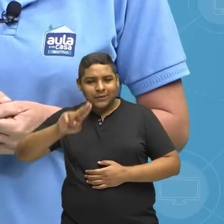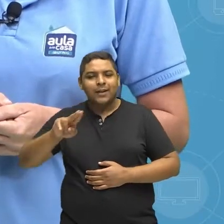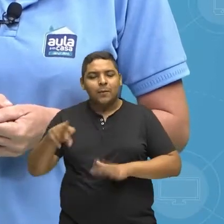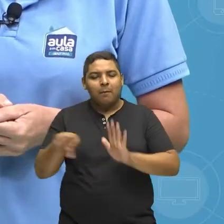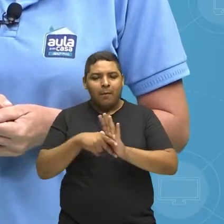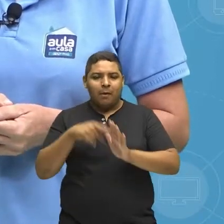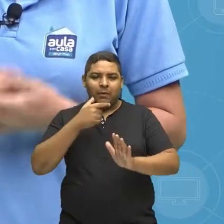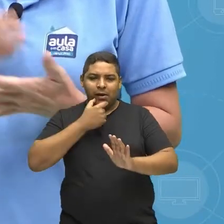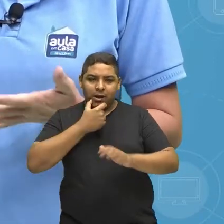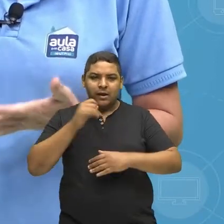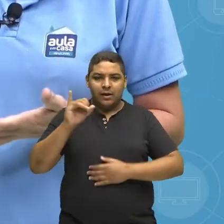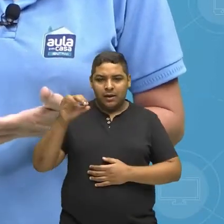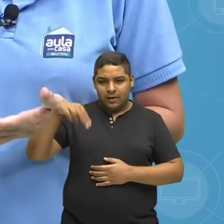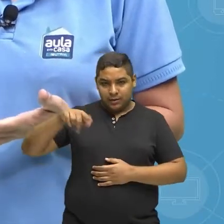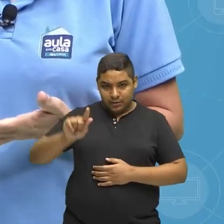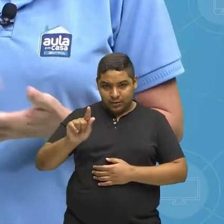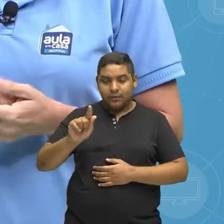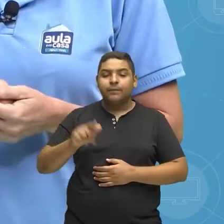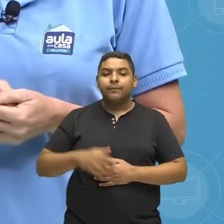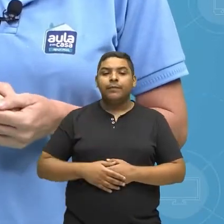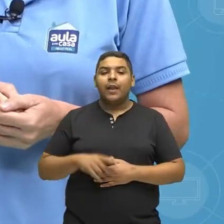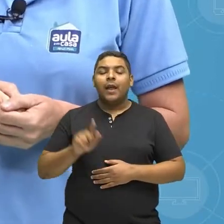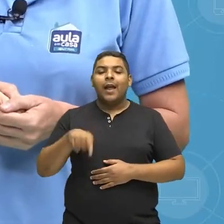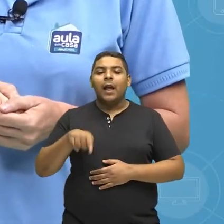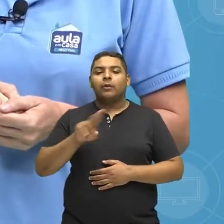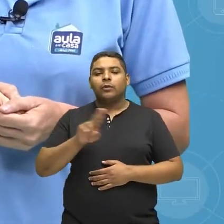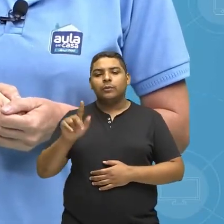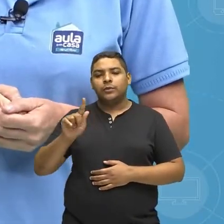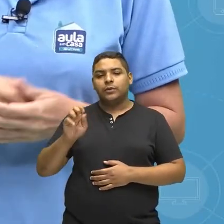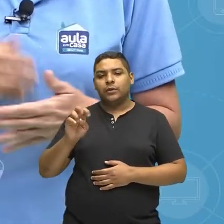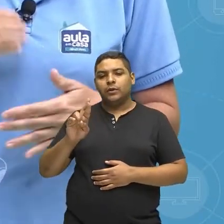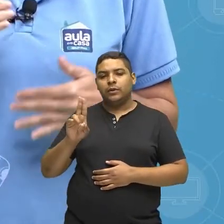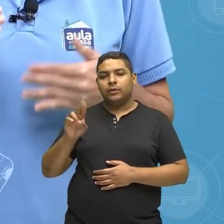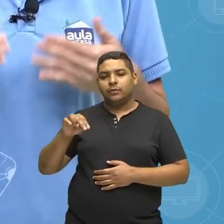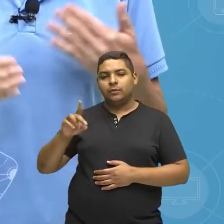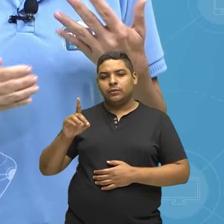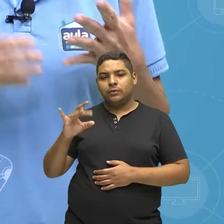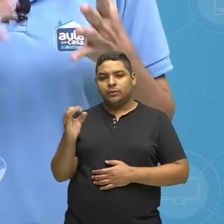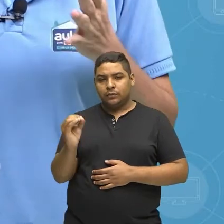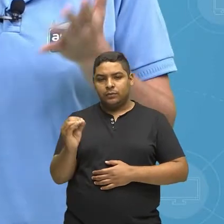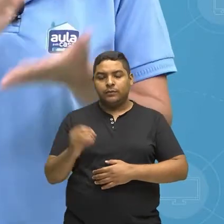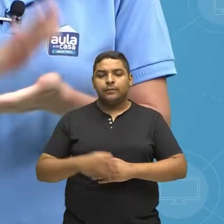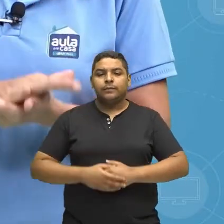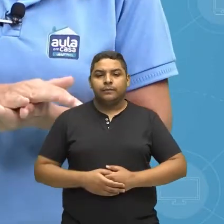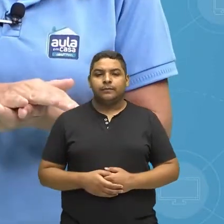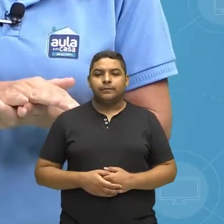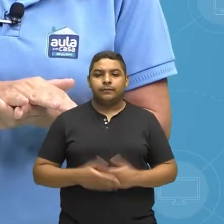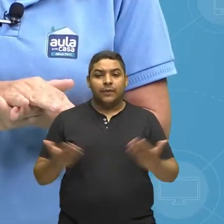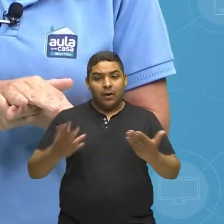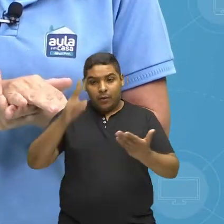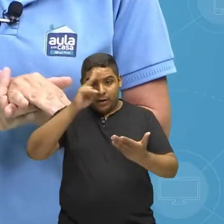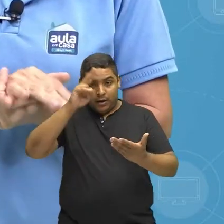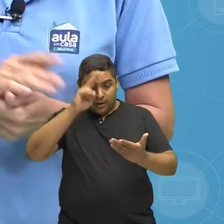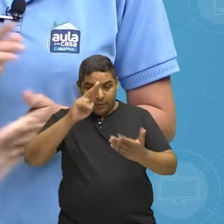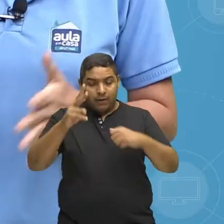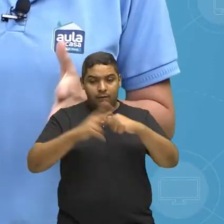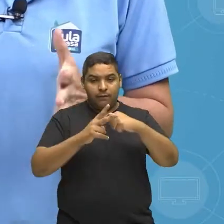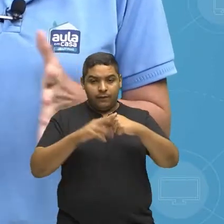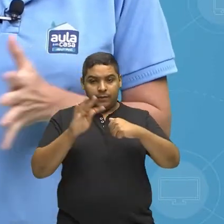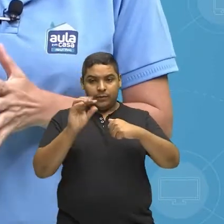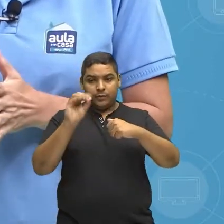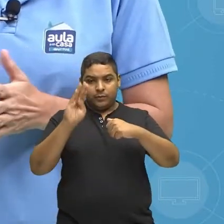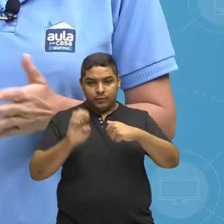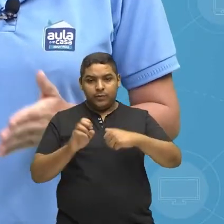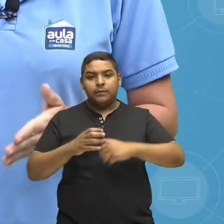dar. Tudo bem, people? É o ing, certo? Então, vamos continuar. Vamos lembrar um pouquinho mais do verbo to be? Nós não